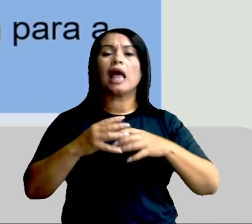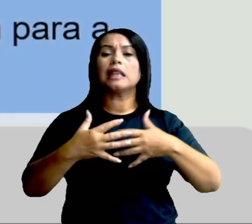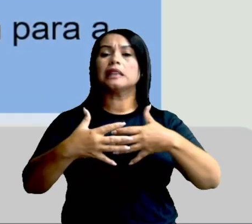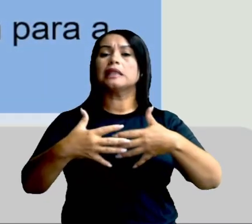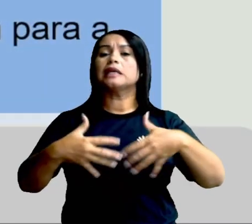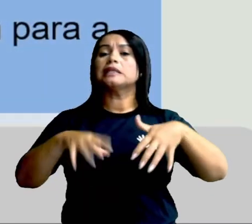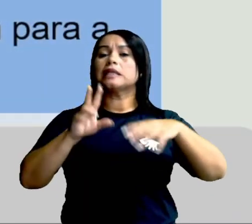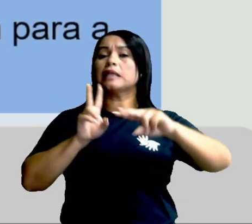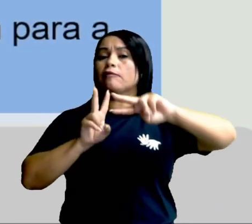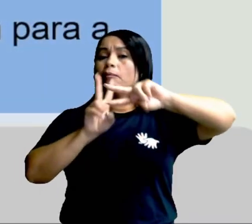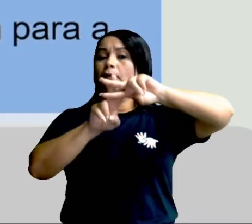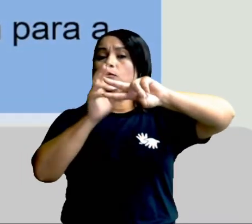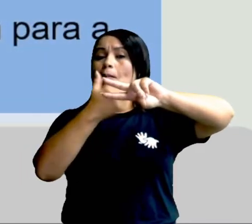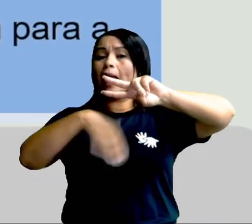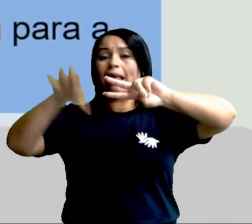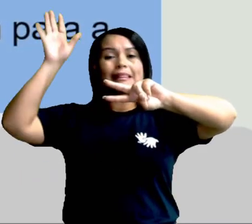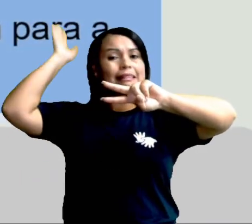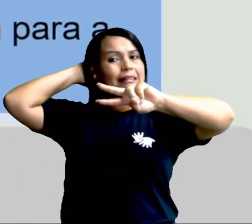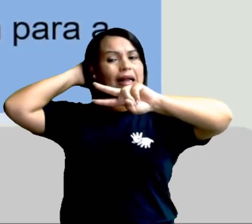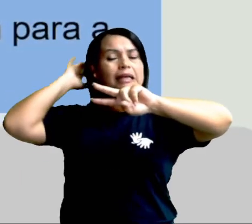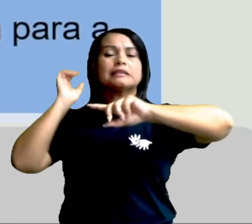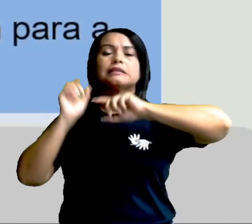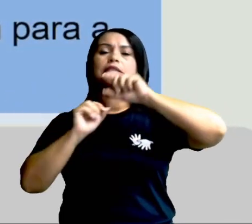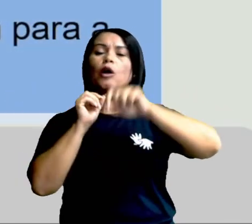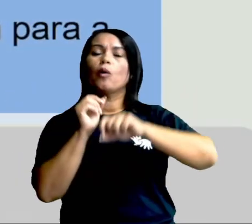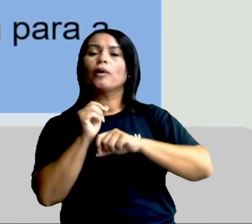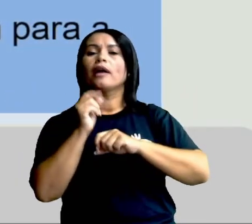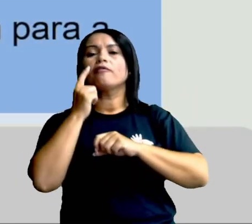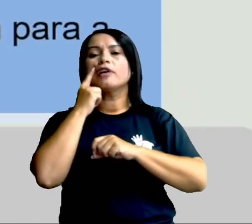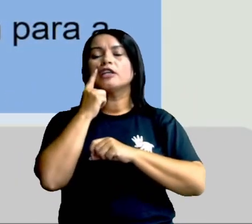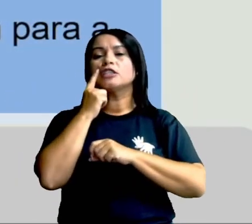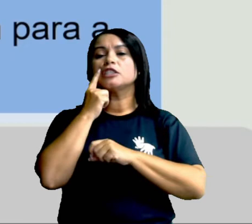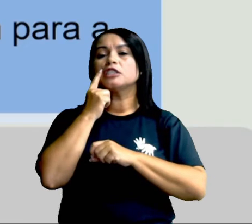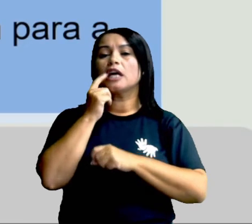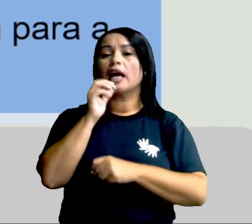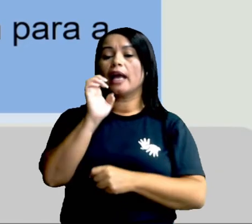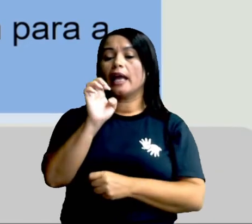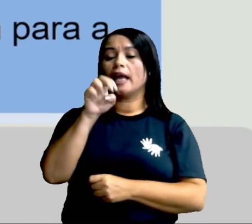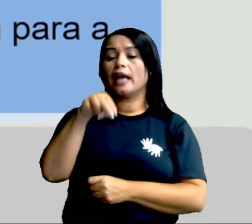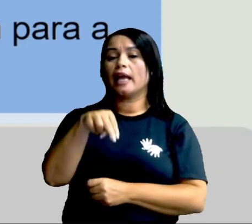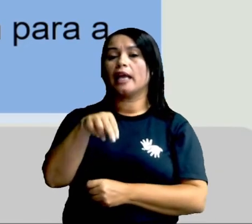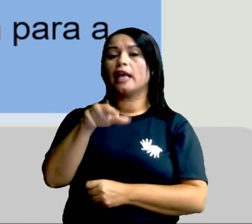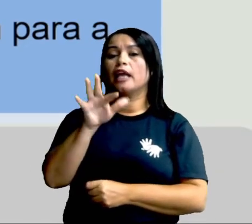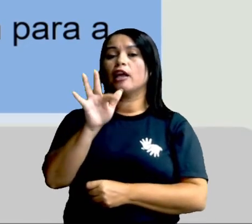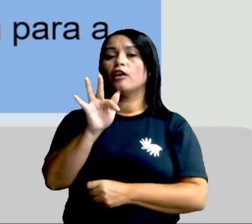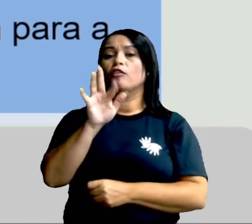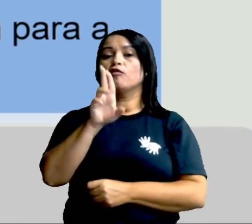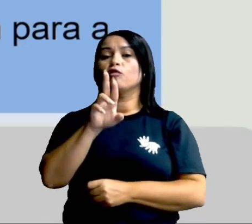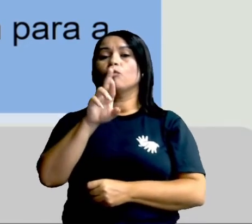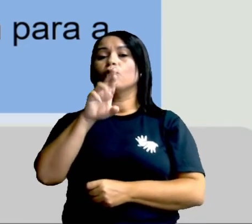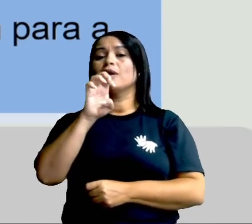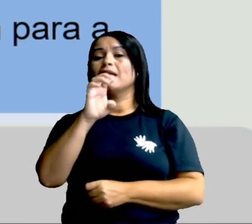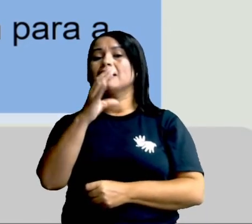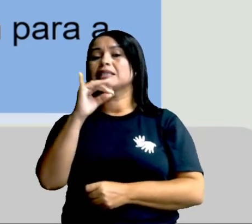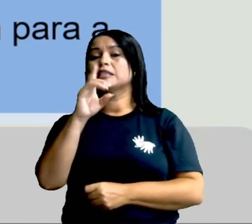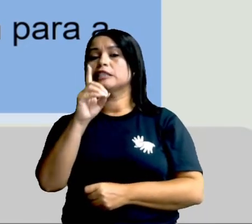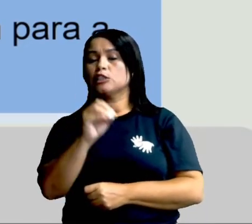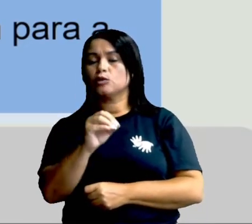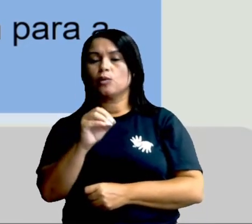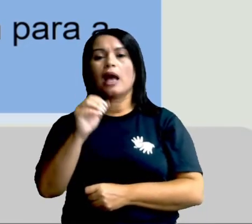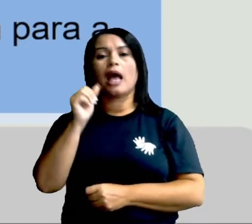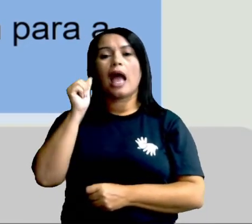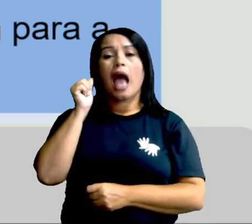ele está concordando, tá, com macaco, porque está no singular. E as